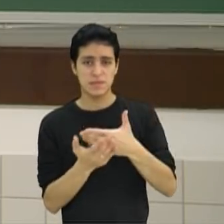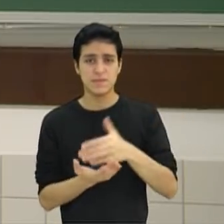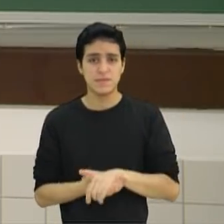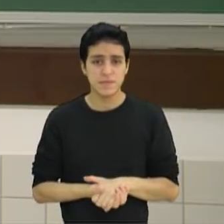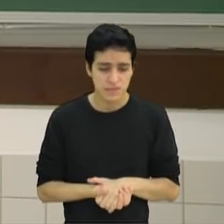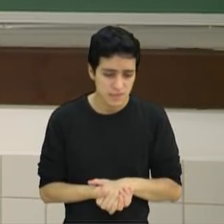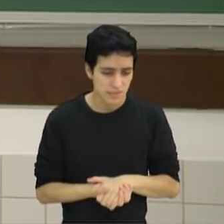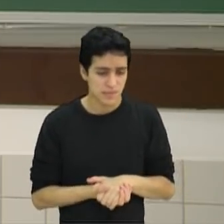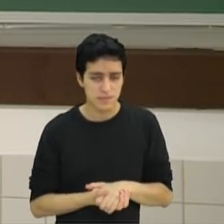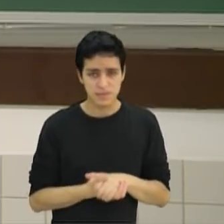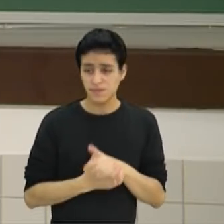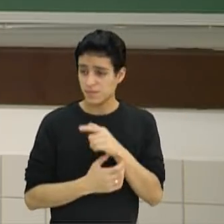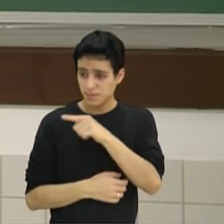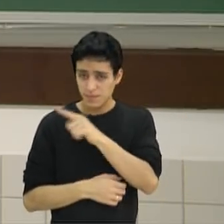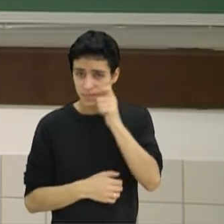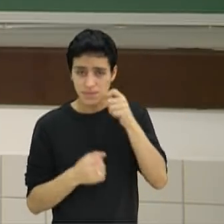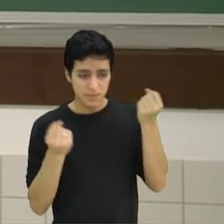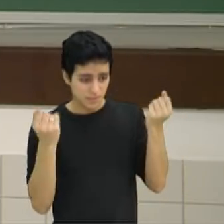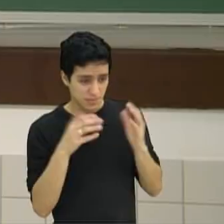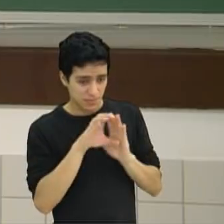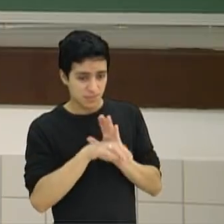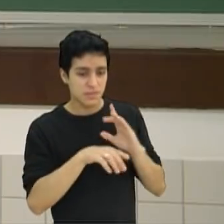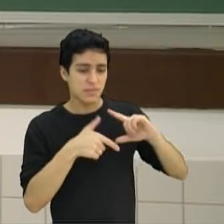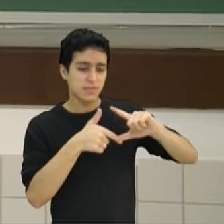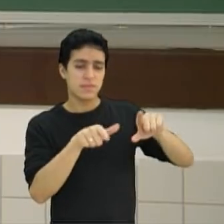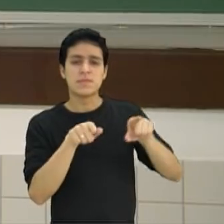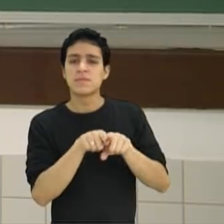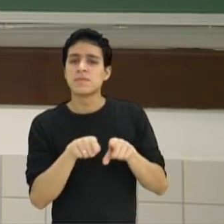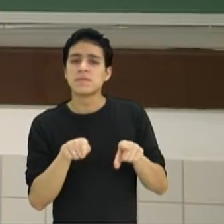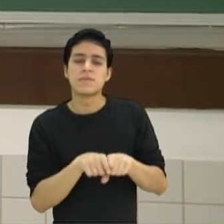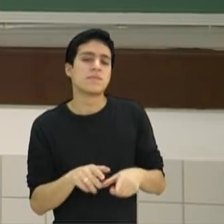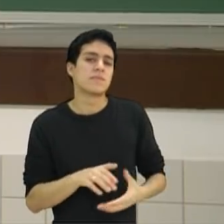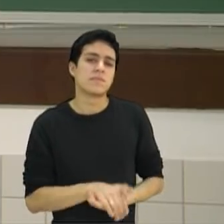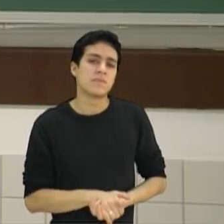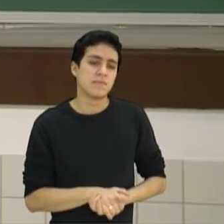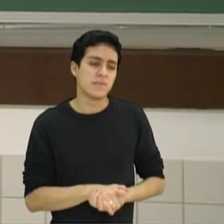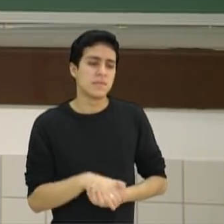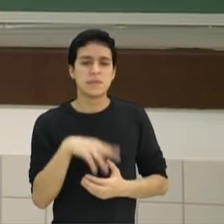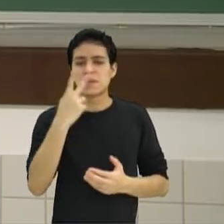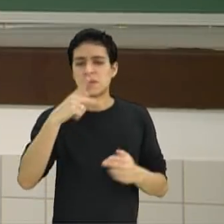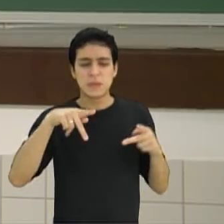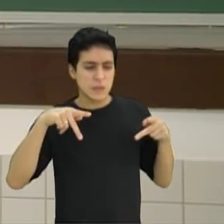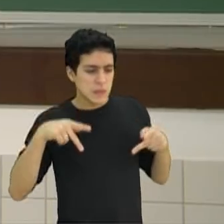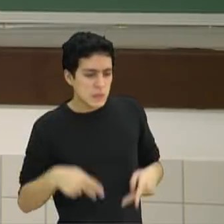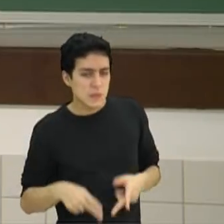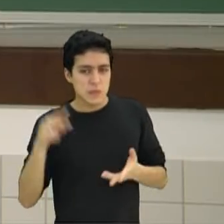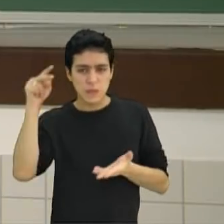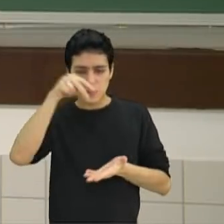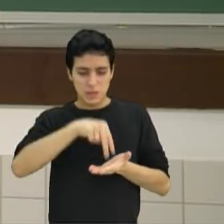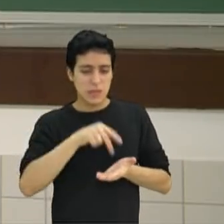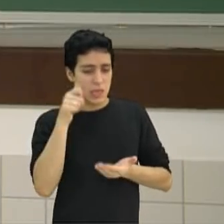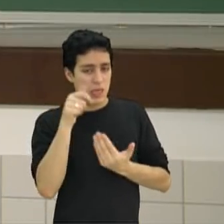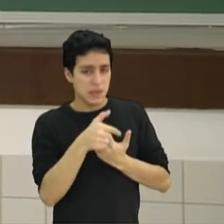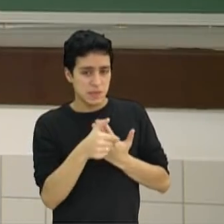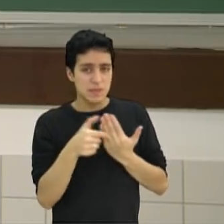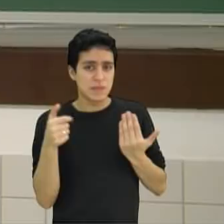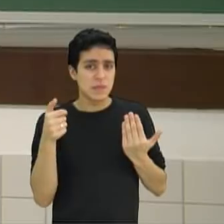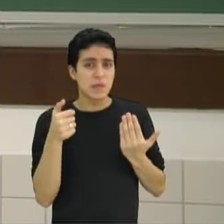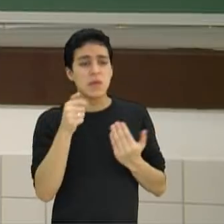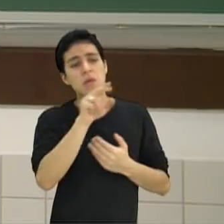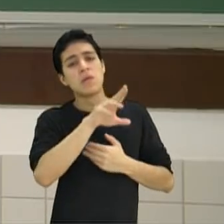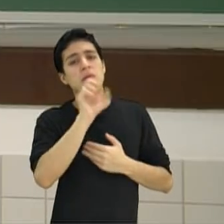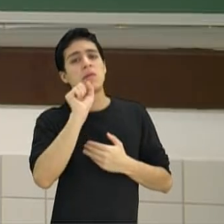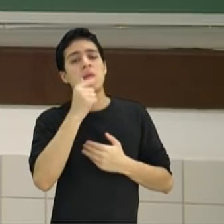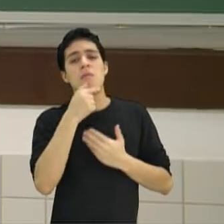ela trouxe a definição de clássico para nós e o seu posicionamento, lembrando que ela trouxe até um historiador da